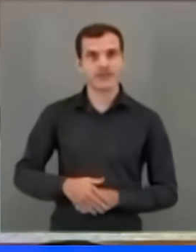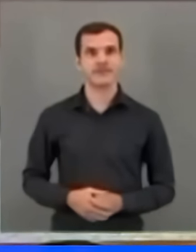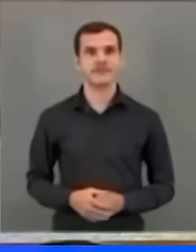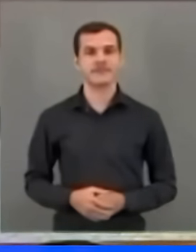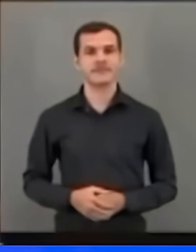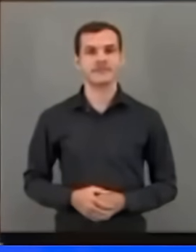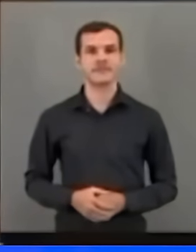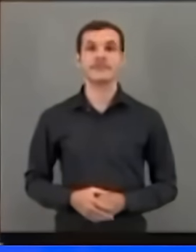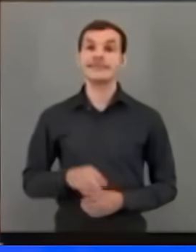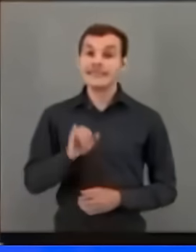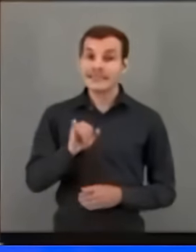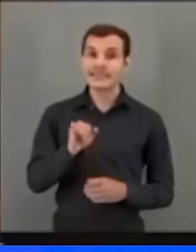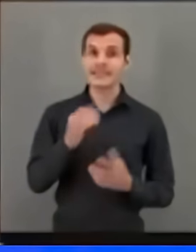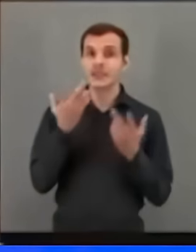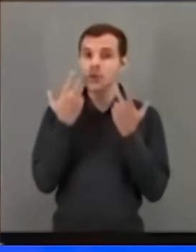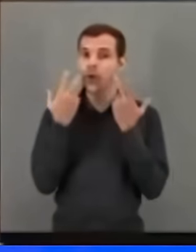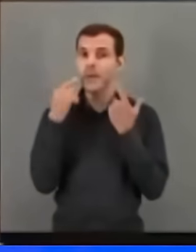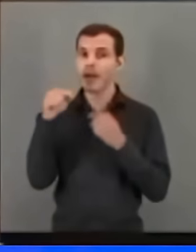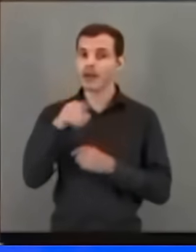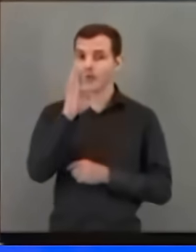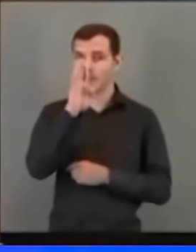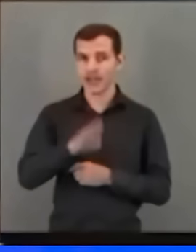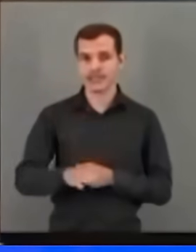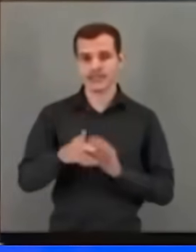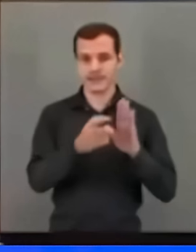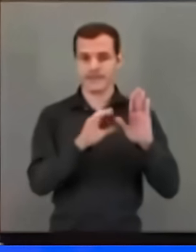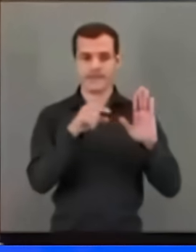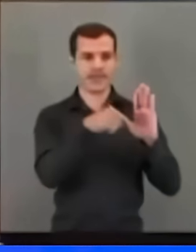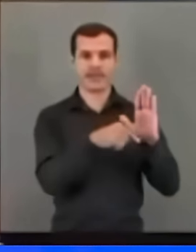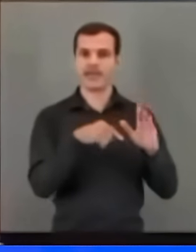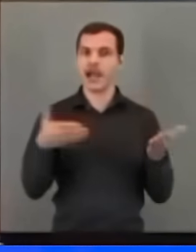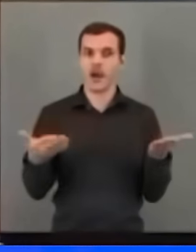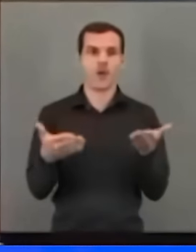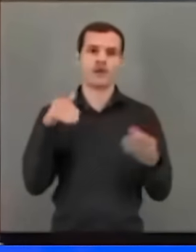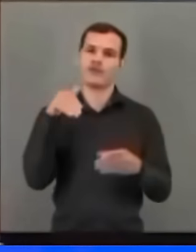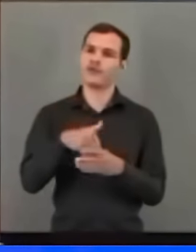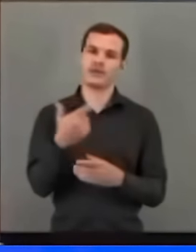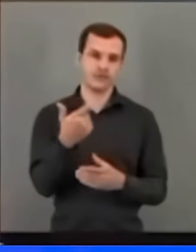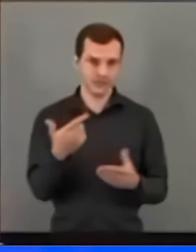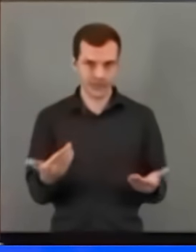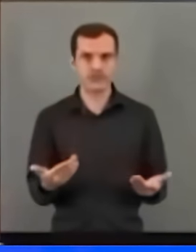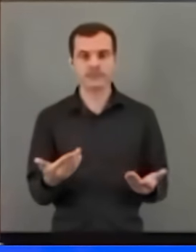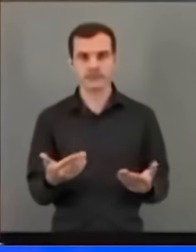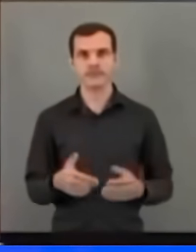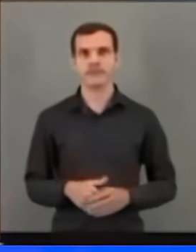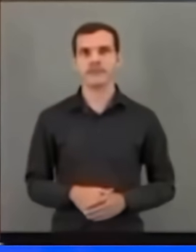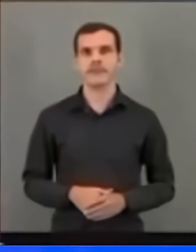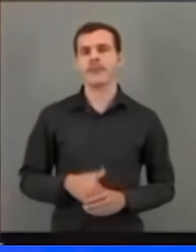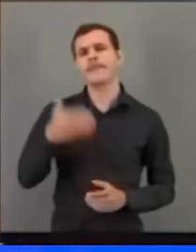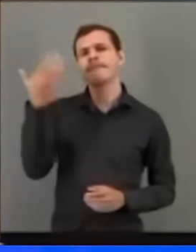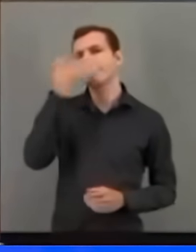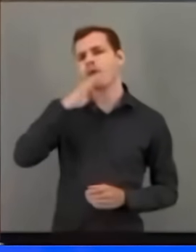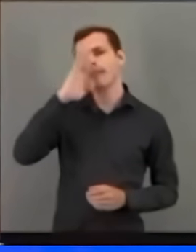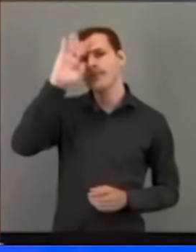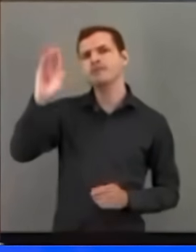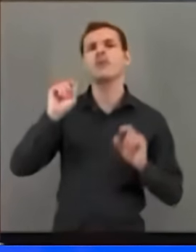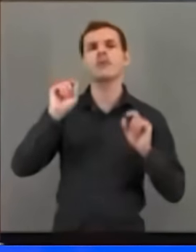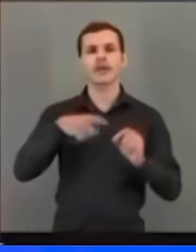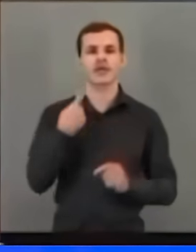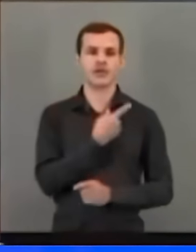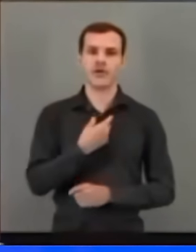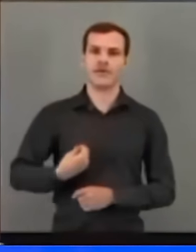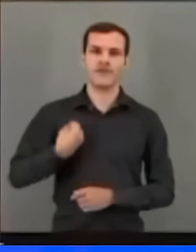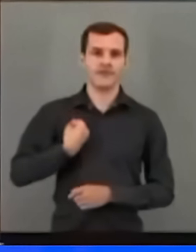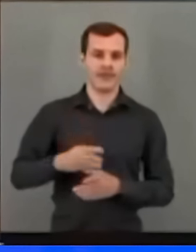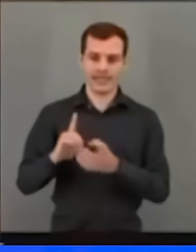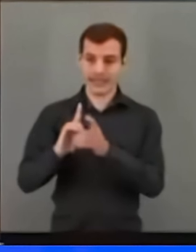tudo tivesse normal no Brasil, essa PEC jamais estaria sendo votada aqui agora. E a maior prova de que nós não vivemos mais